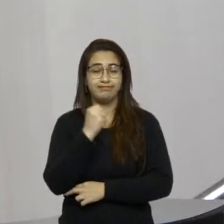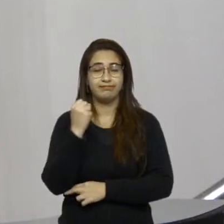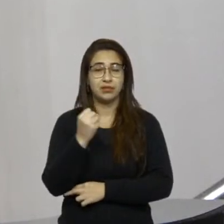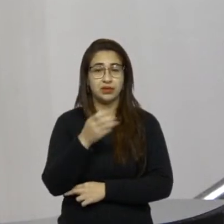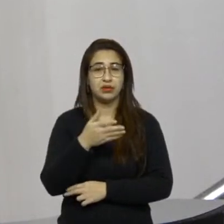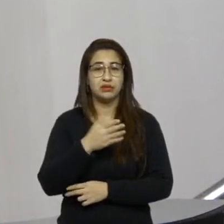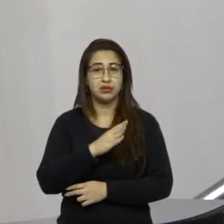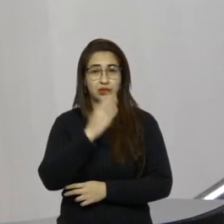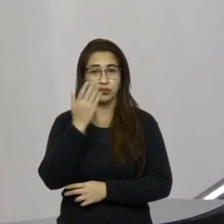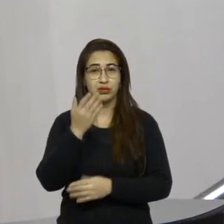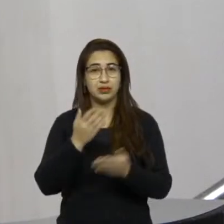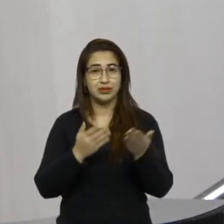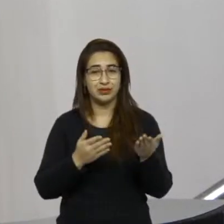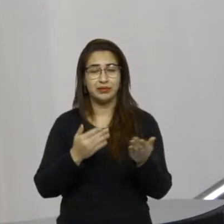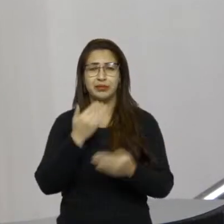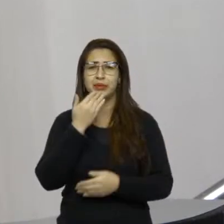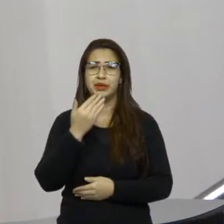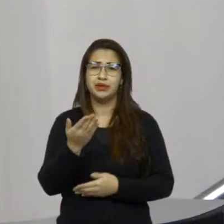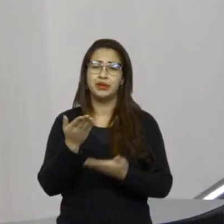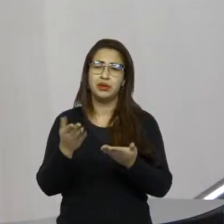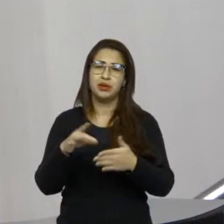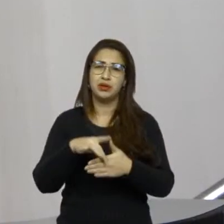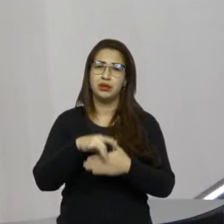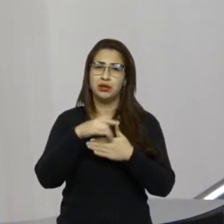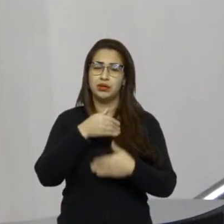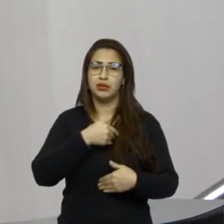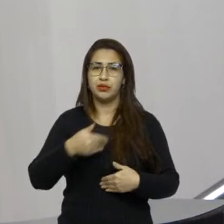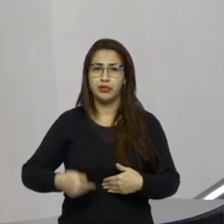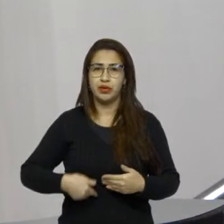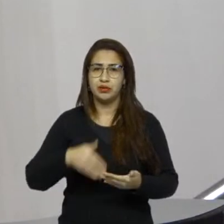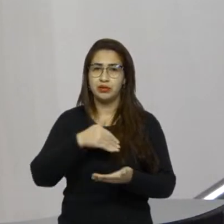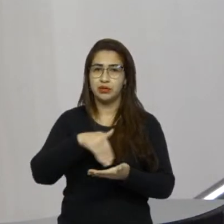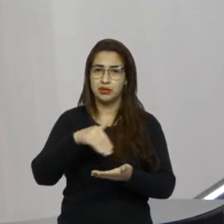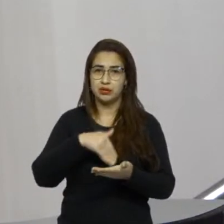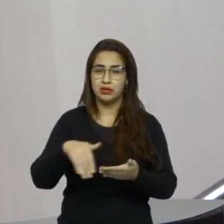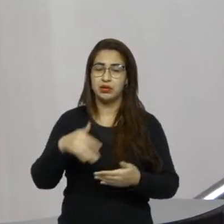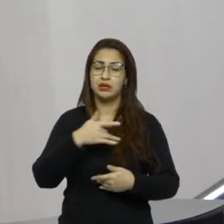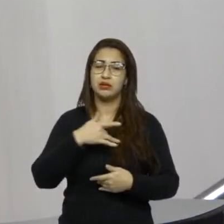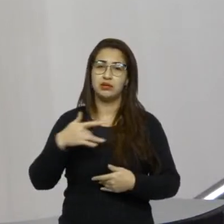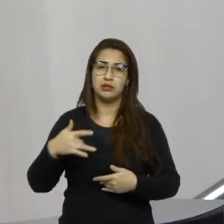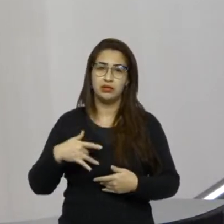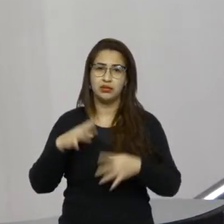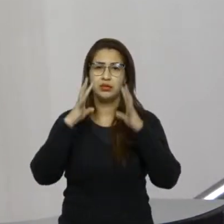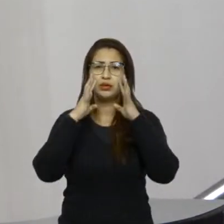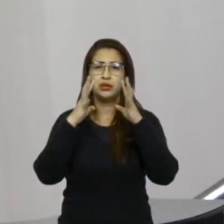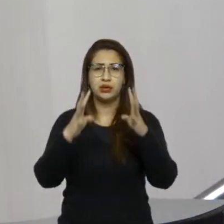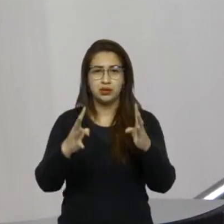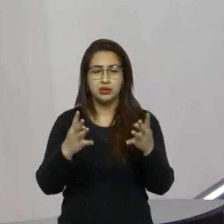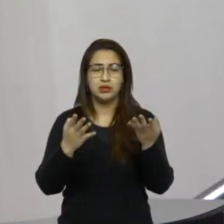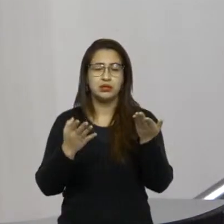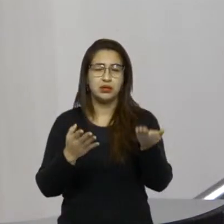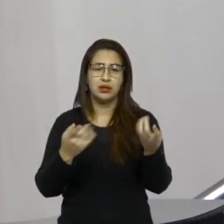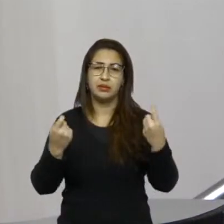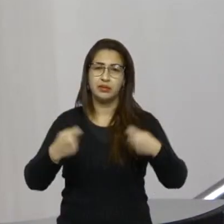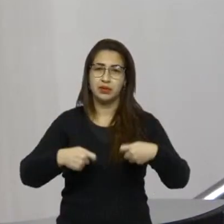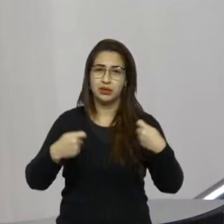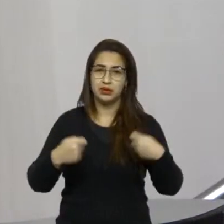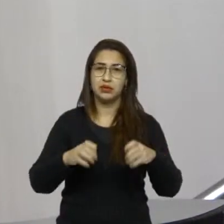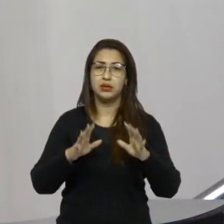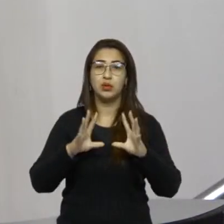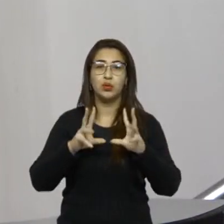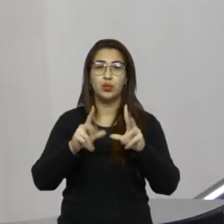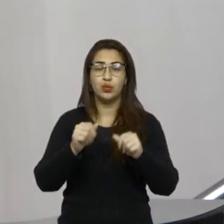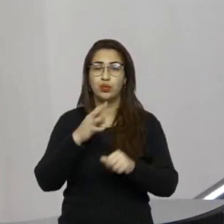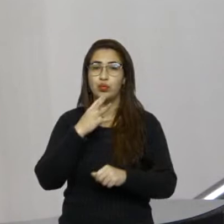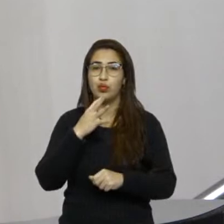do governo, ao governador de Santa Catarina, ao secretário de Saúde, atenção especial a esse pleito, a essa demanda, que já era de conhecimento do ex-secretário